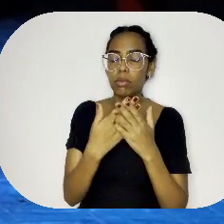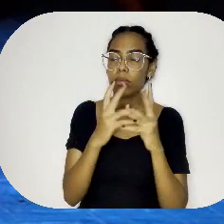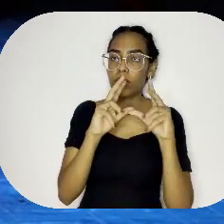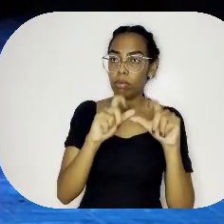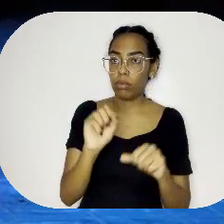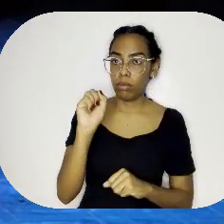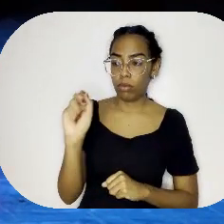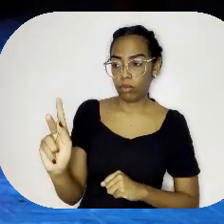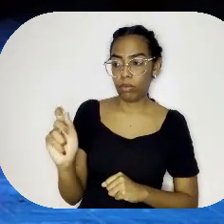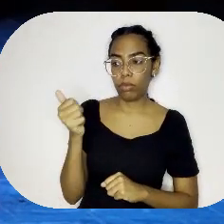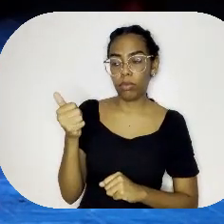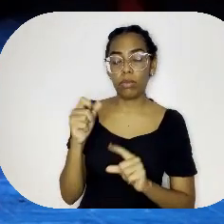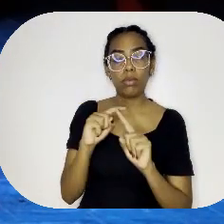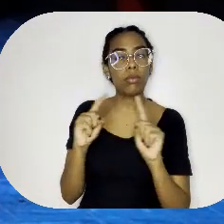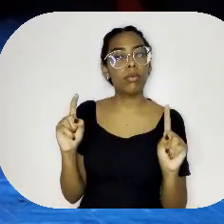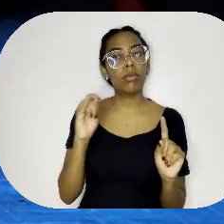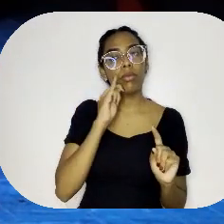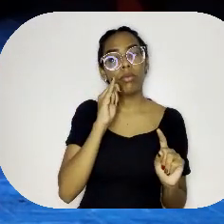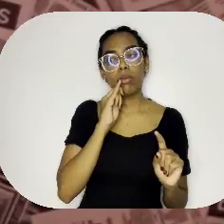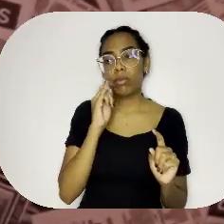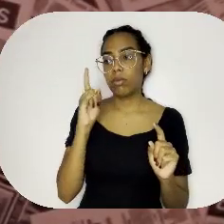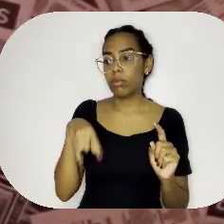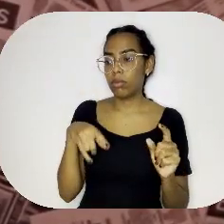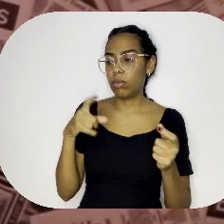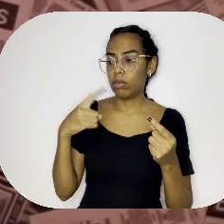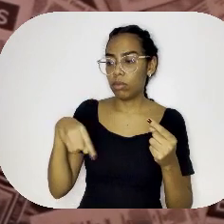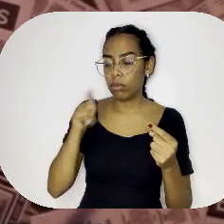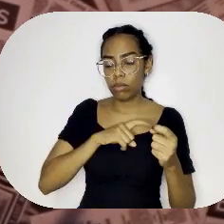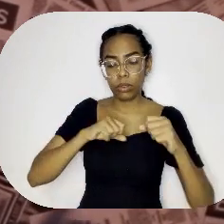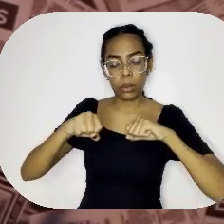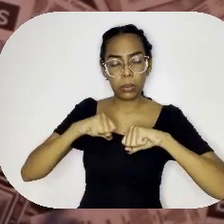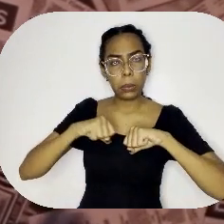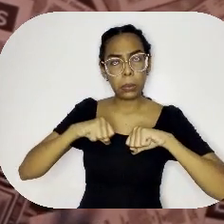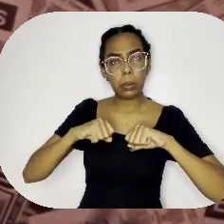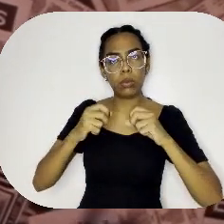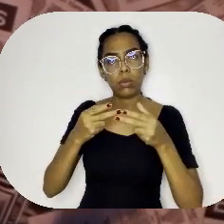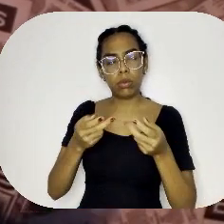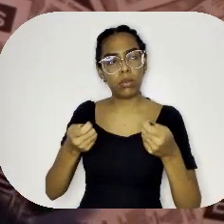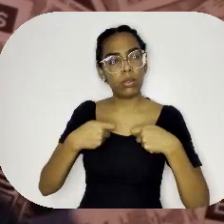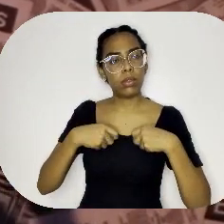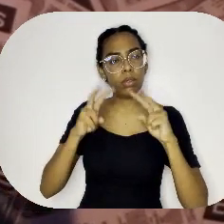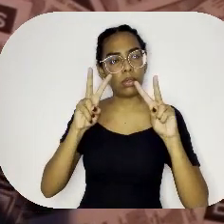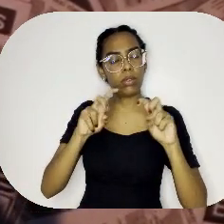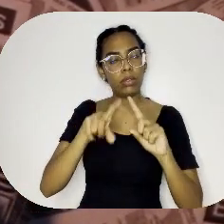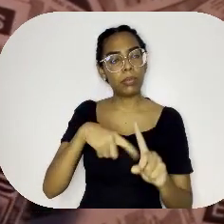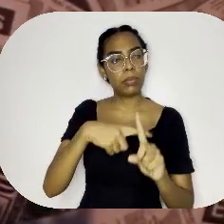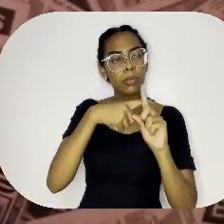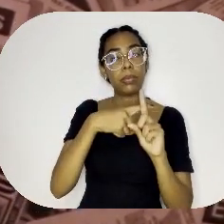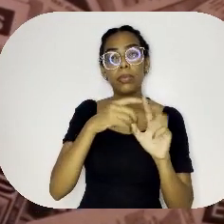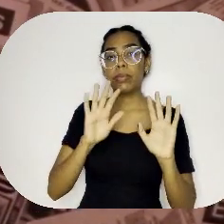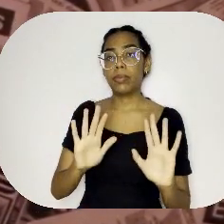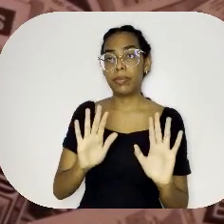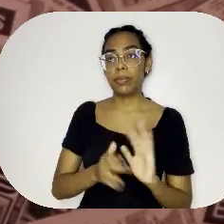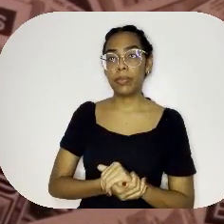também. De preferência mesmo. Todo mundo aqui tem estudado tudo. E outra, essas declamações e discussões de